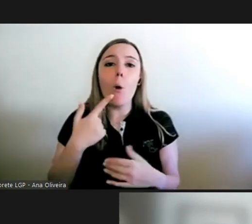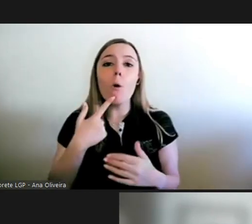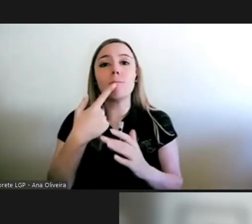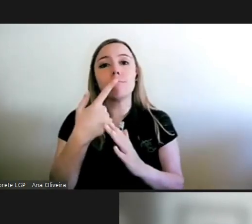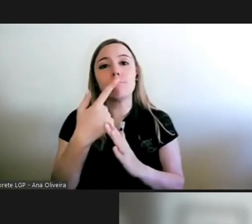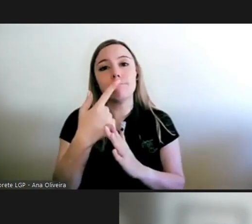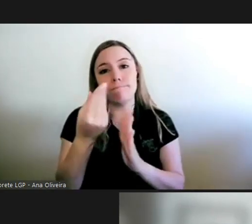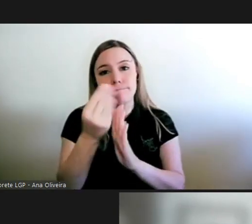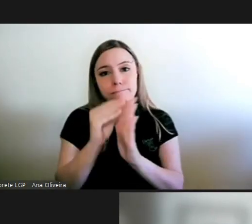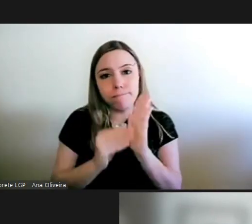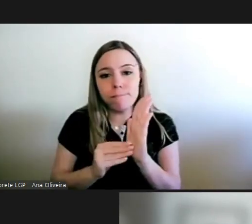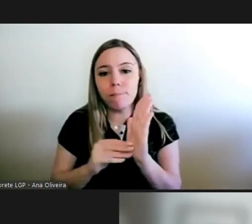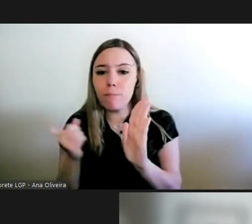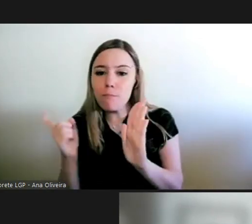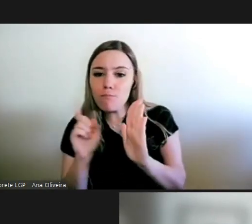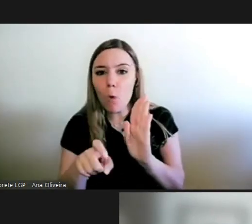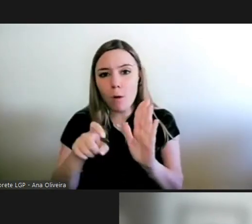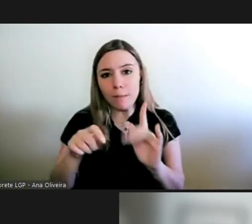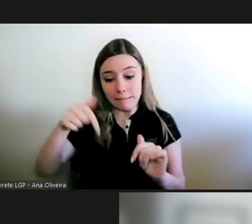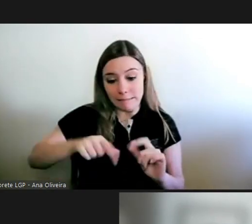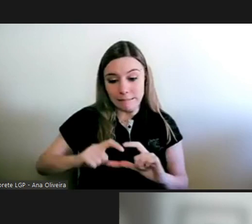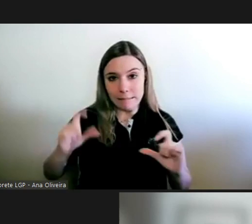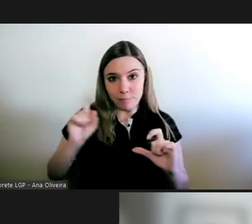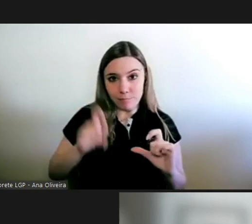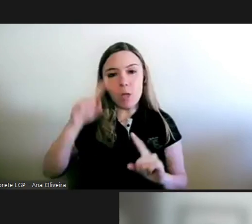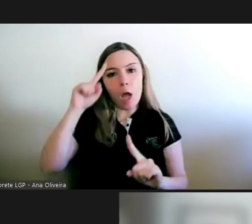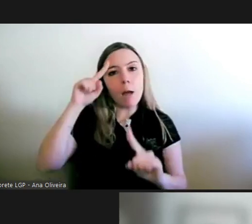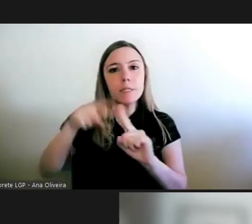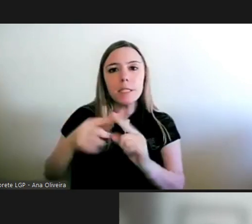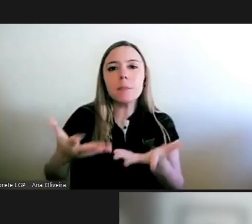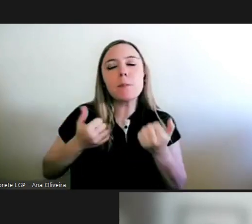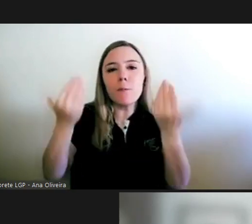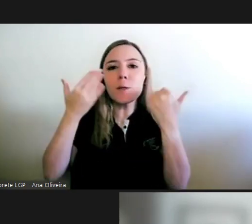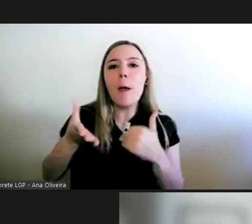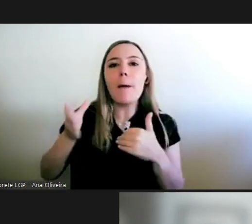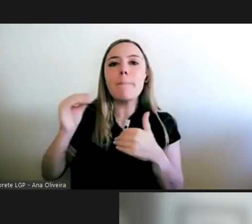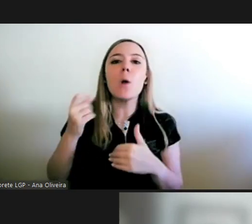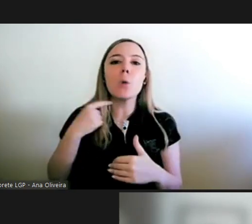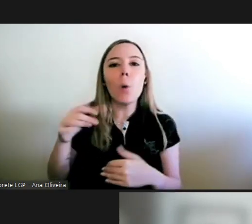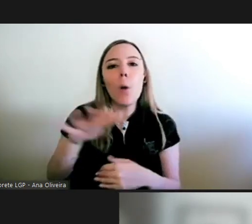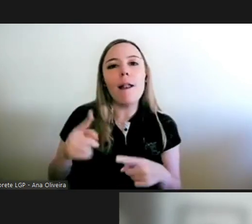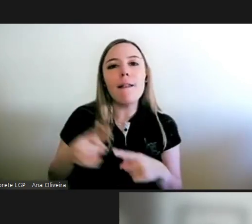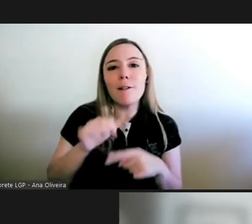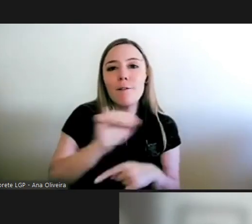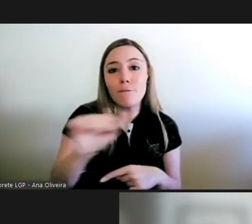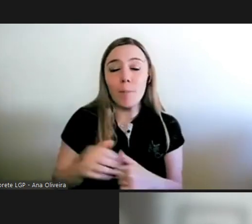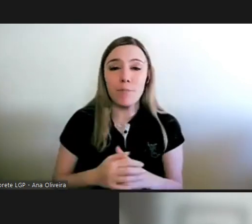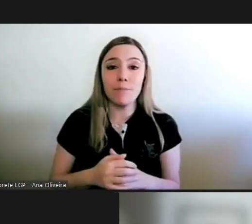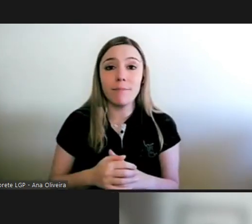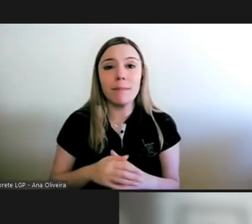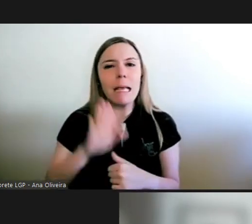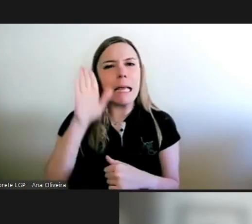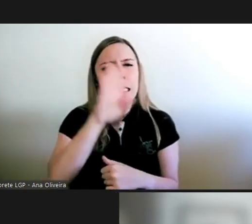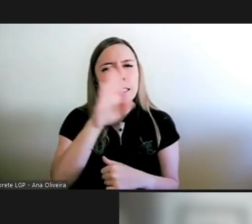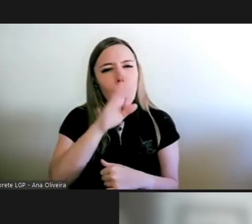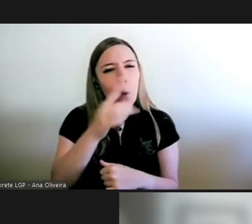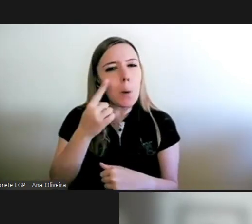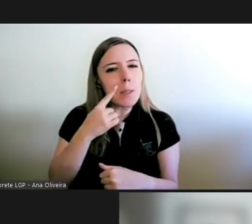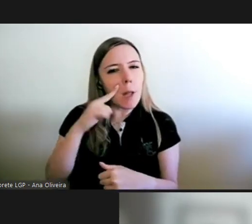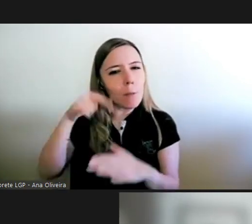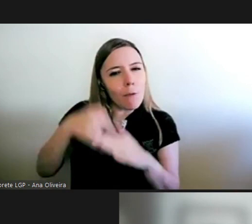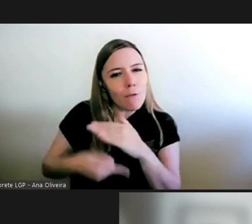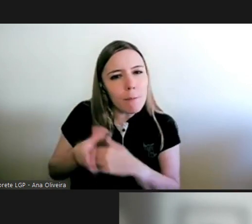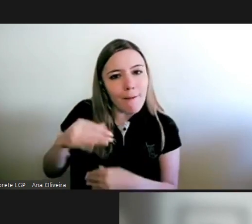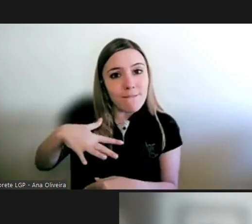colocamos no chat para receber mais informações sobre os cursos das suas áreas de interesse. Se pretende aprofundar os seus conhecimentos sobre